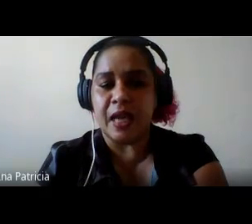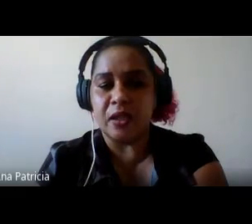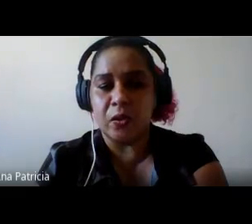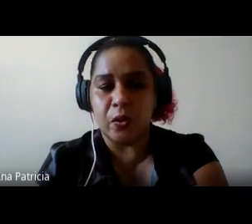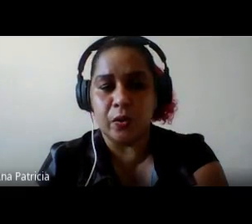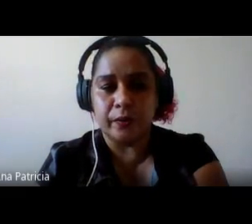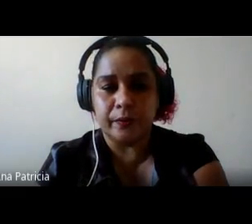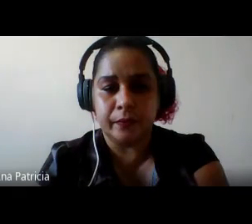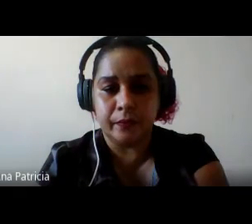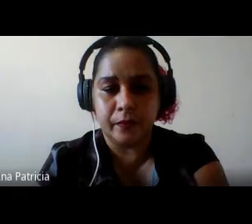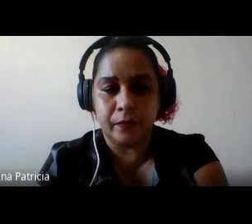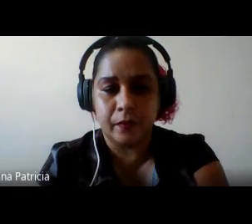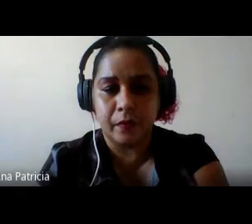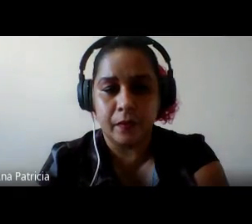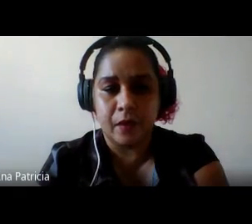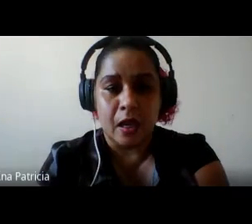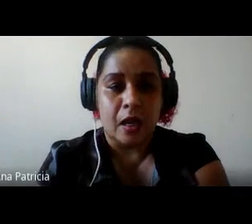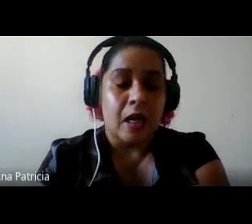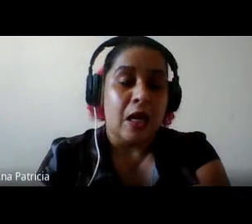Próximo slide, Socorro.